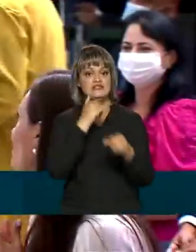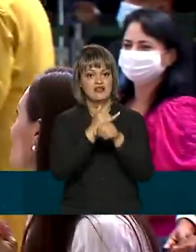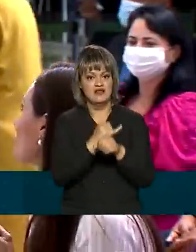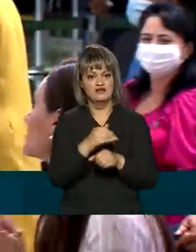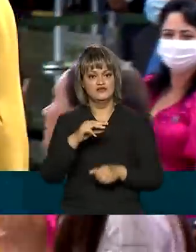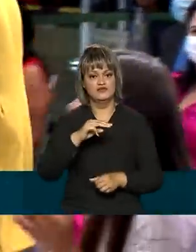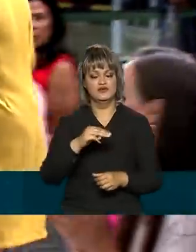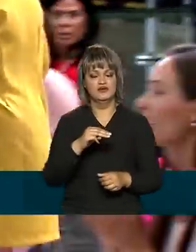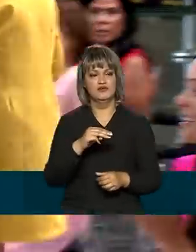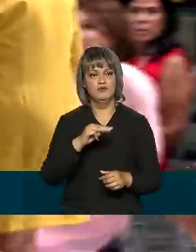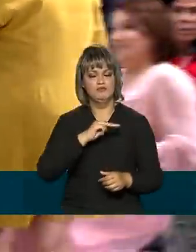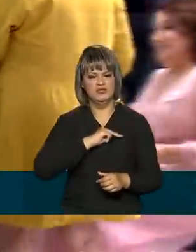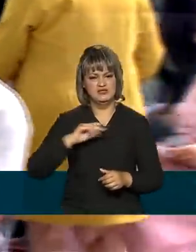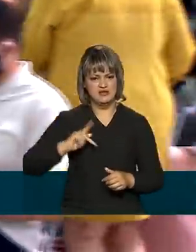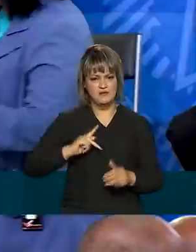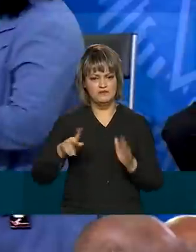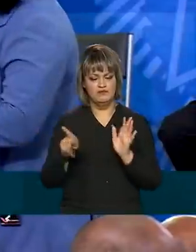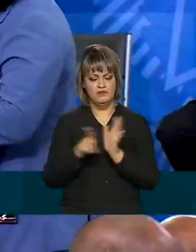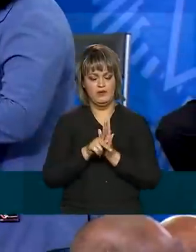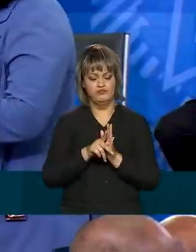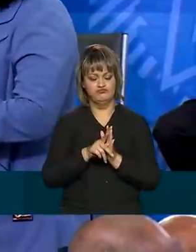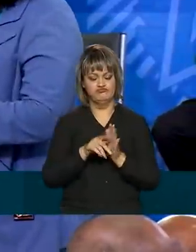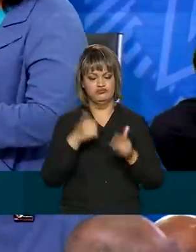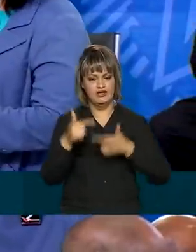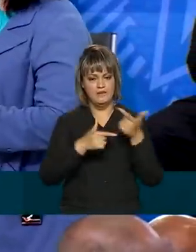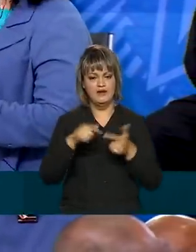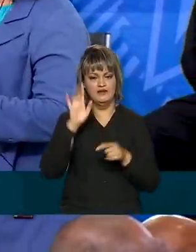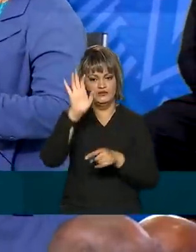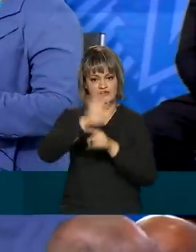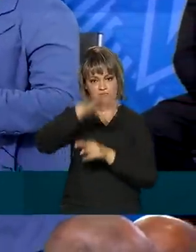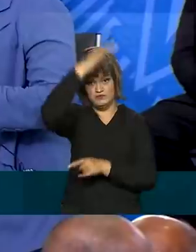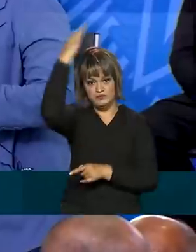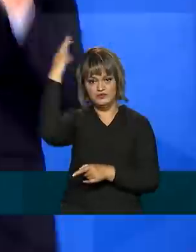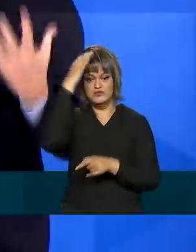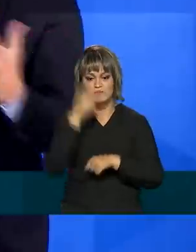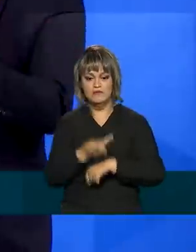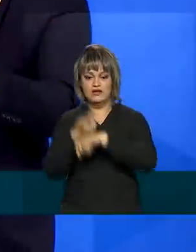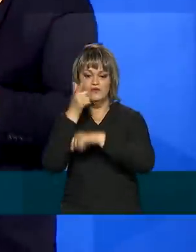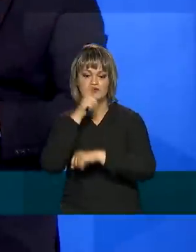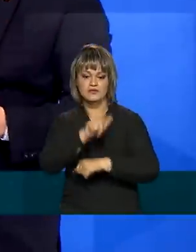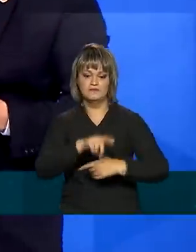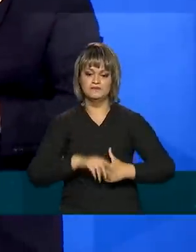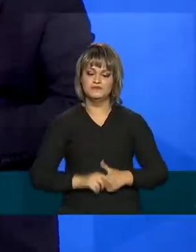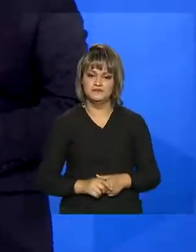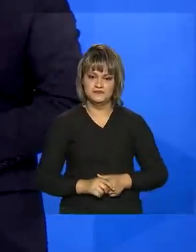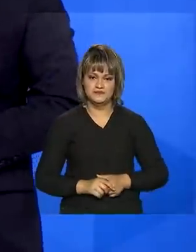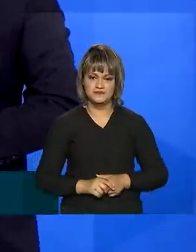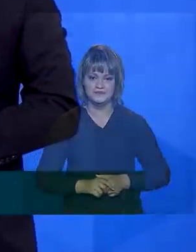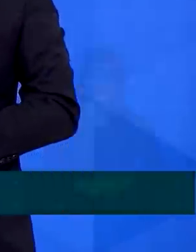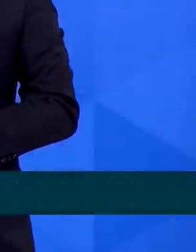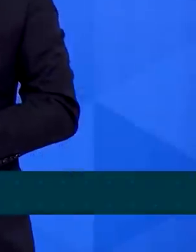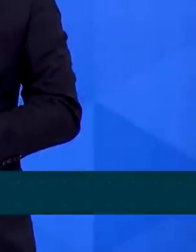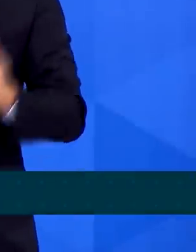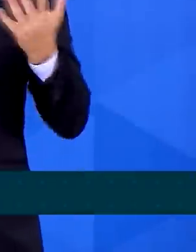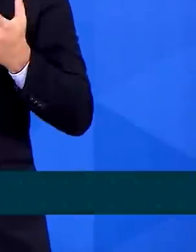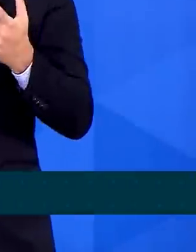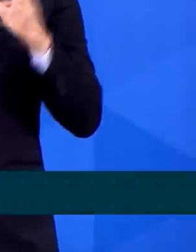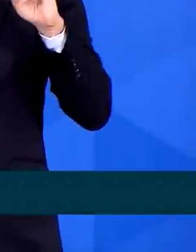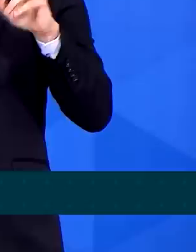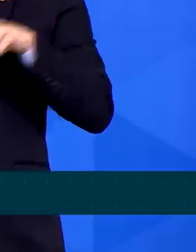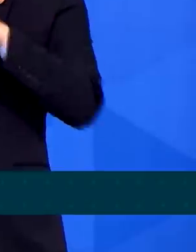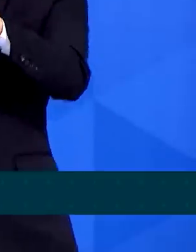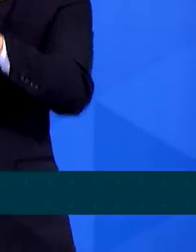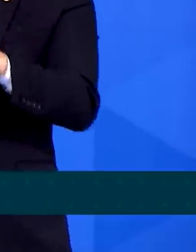Público do Trabalho do Espírito Santo foi um dos ganhadores do prêmio. A premiação de hoje representa o prêmio da inclusão,